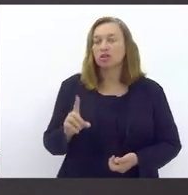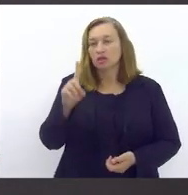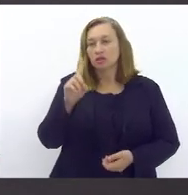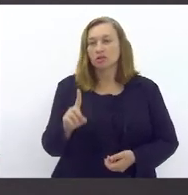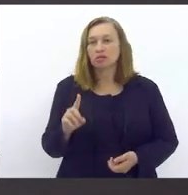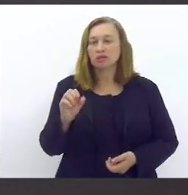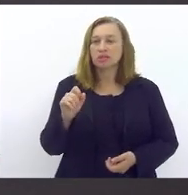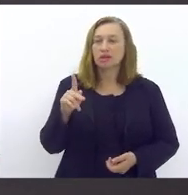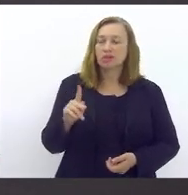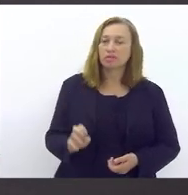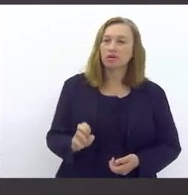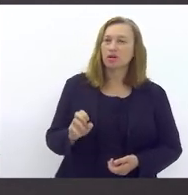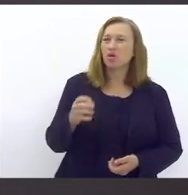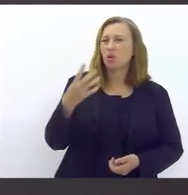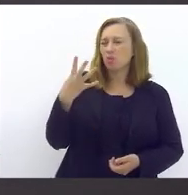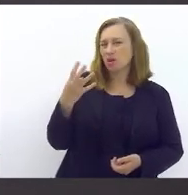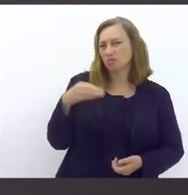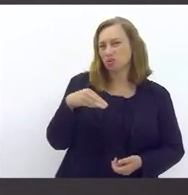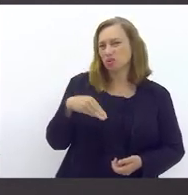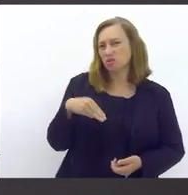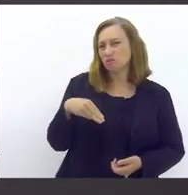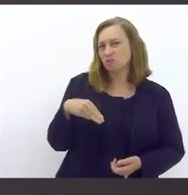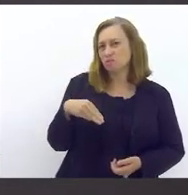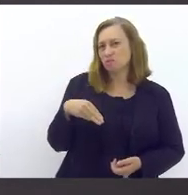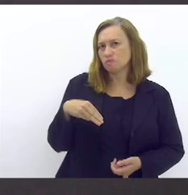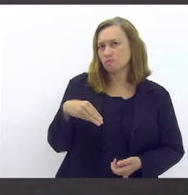para você, Flávio.